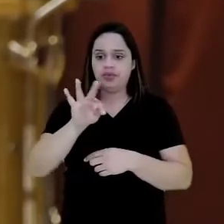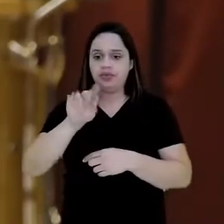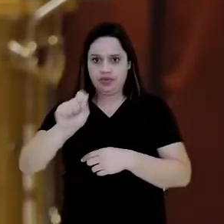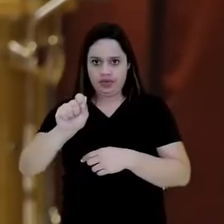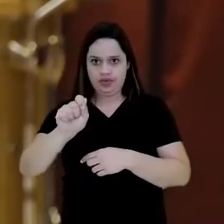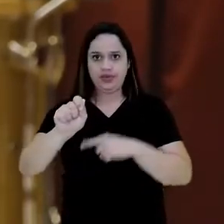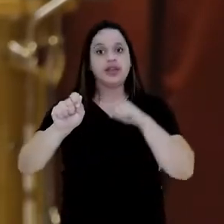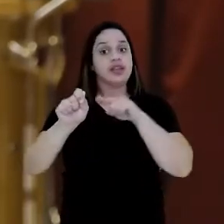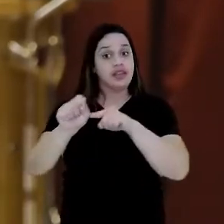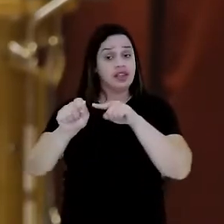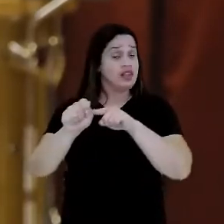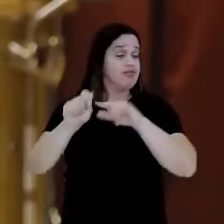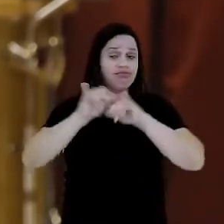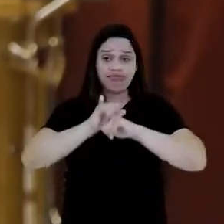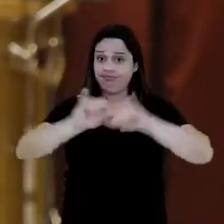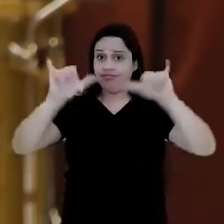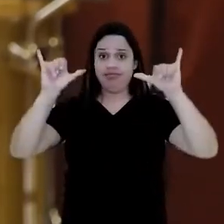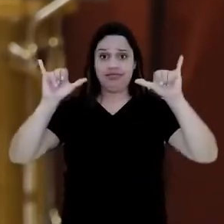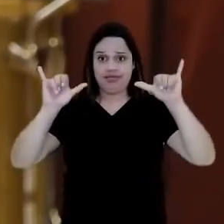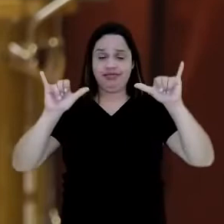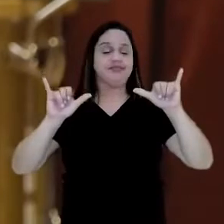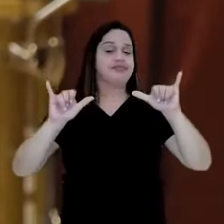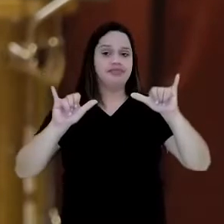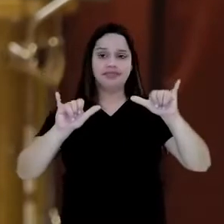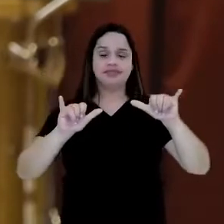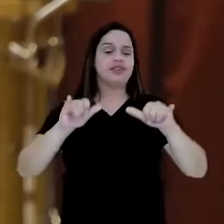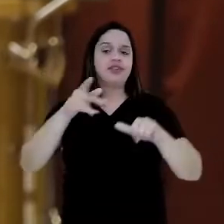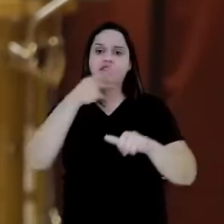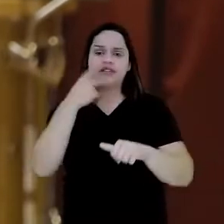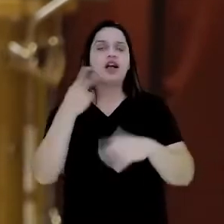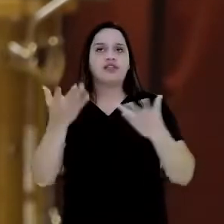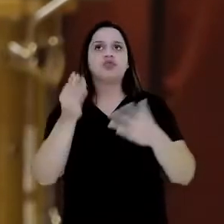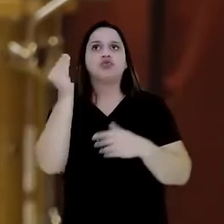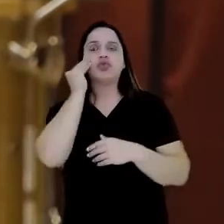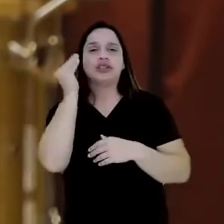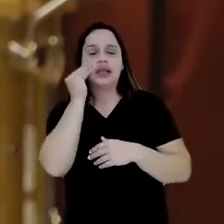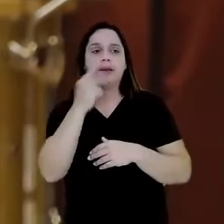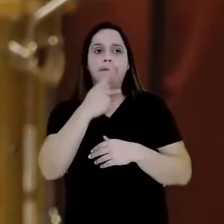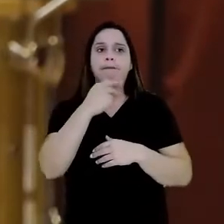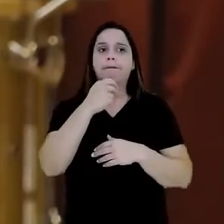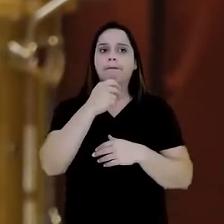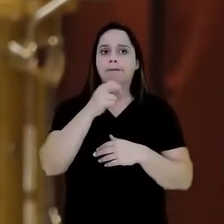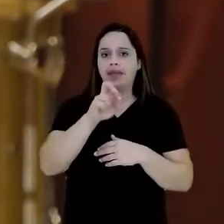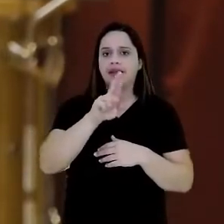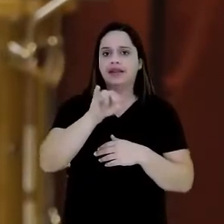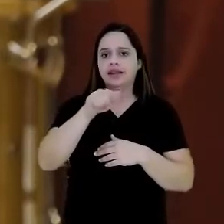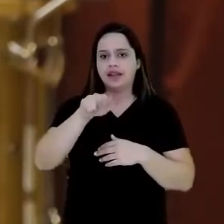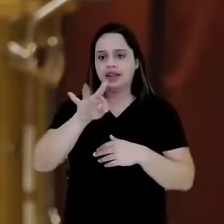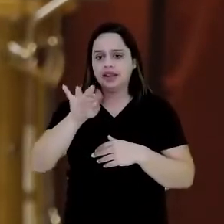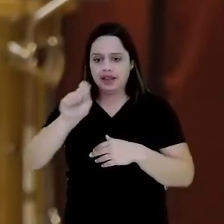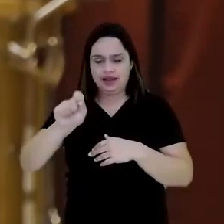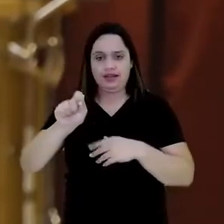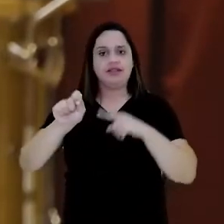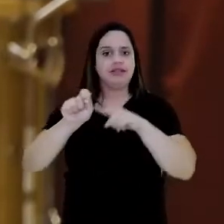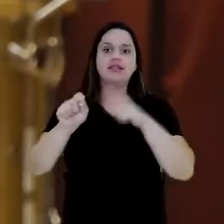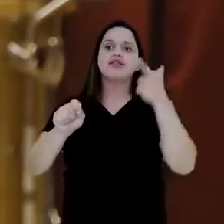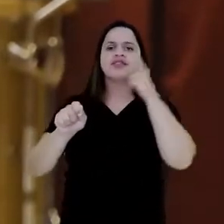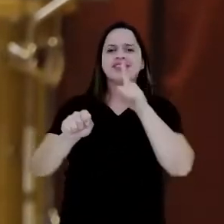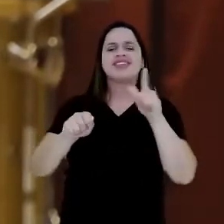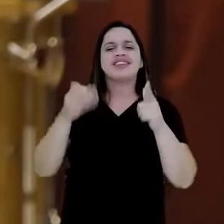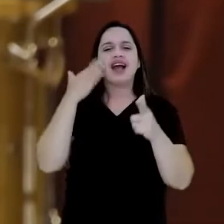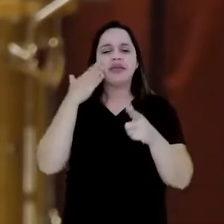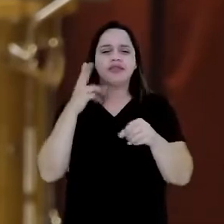e foi uma coisa que eu que eu lancei a eu eu falei que eu tava tentar falar com ele aqui para ver se